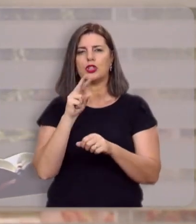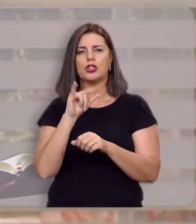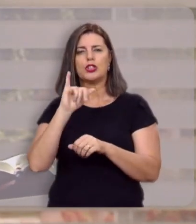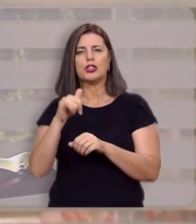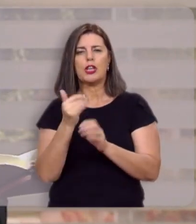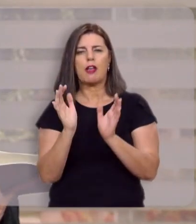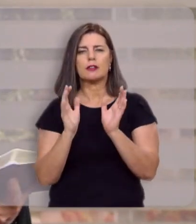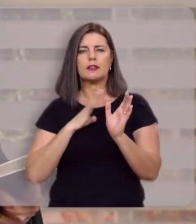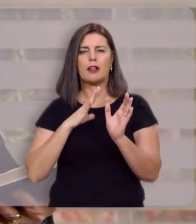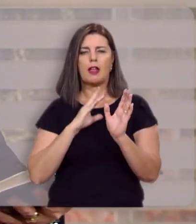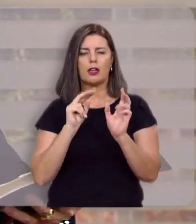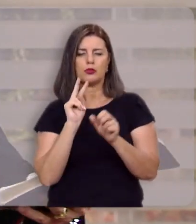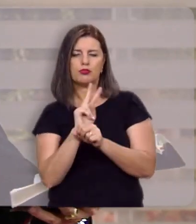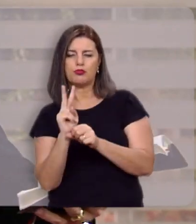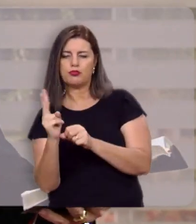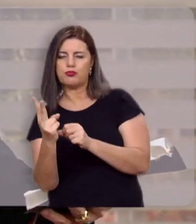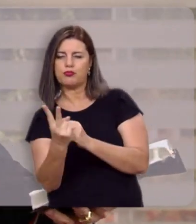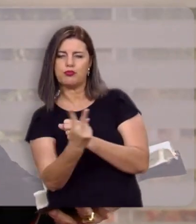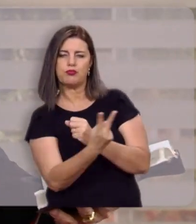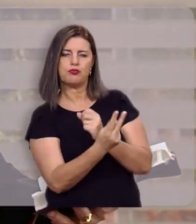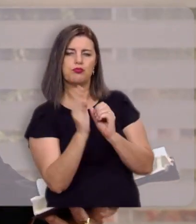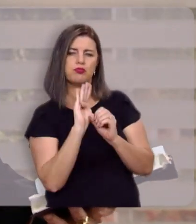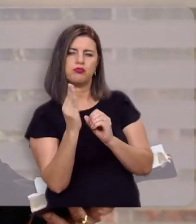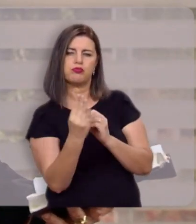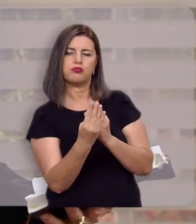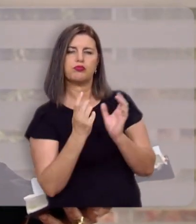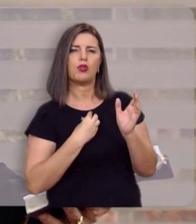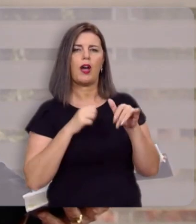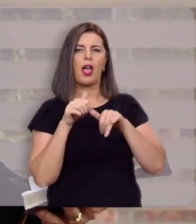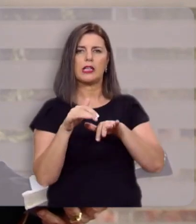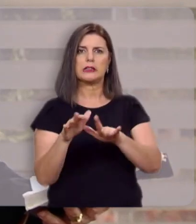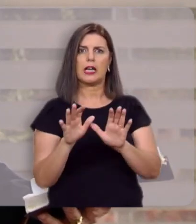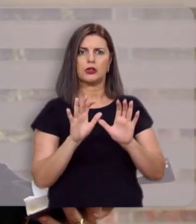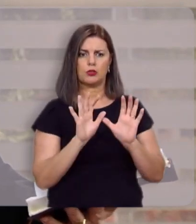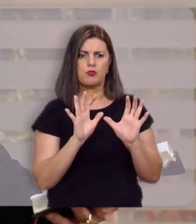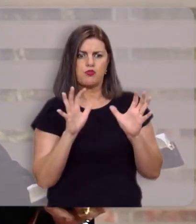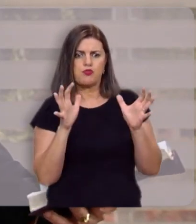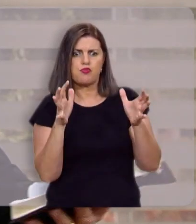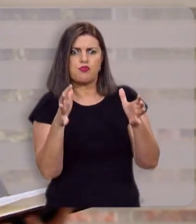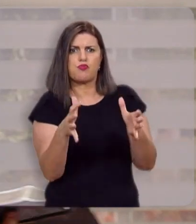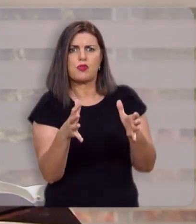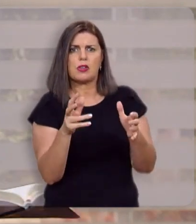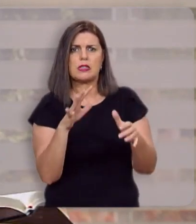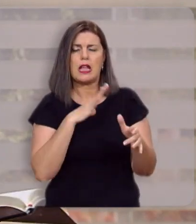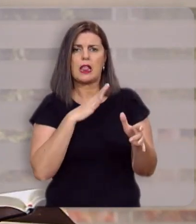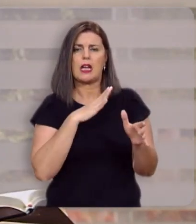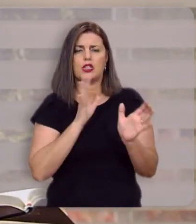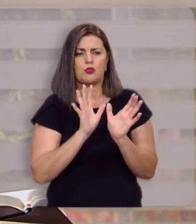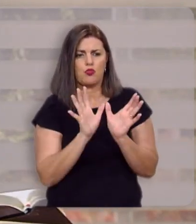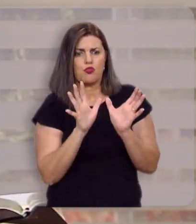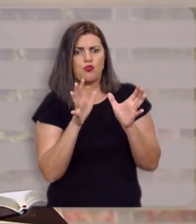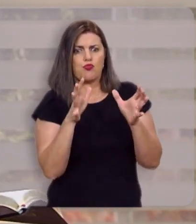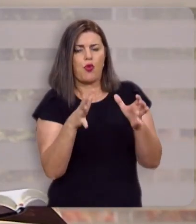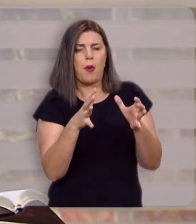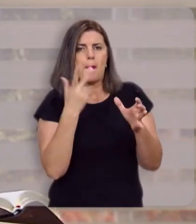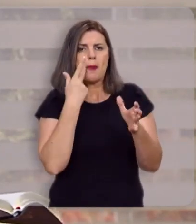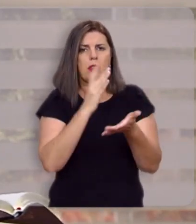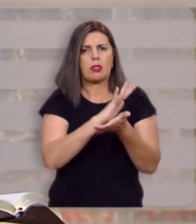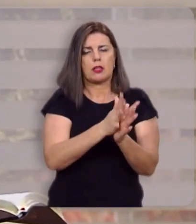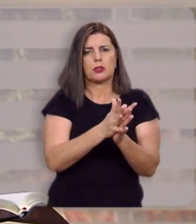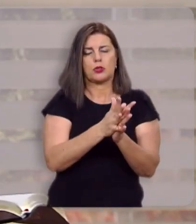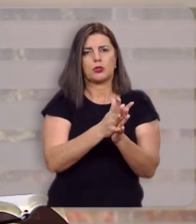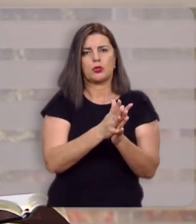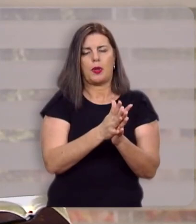Jerusalém. Os exércitos entrincheirados cercavam a cidade, de tal maneira